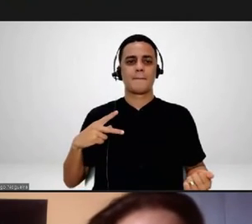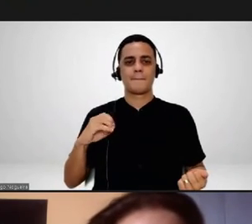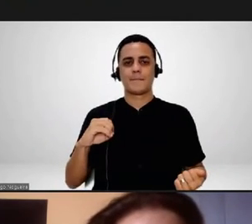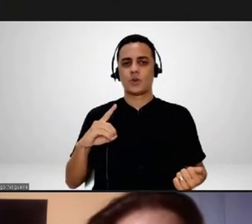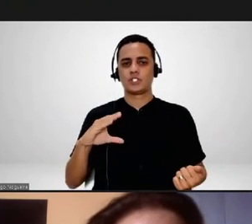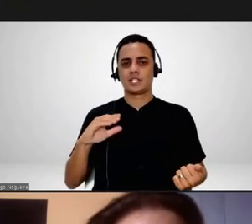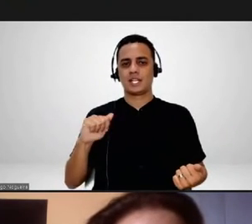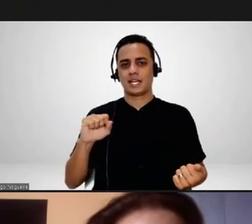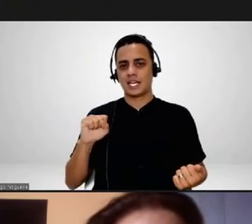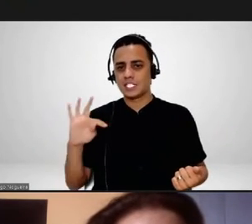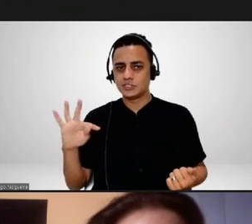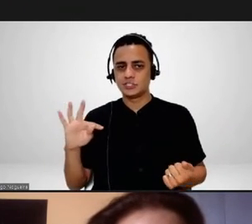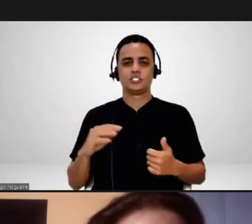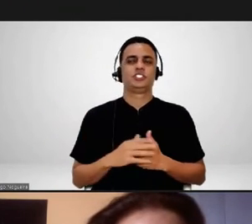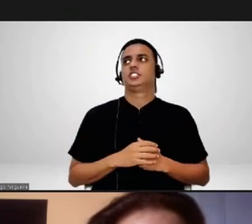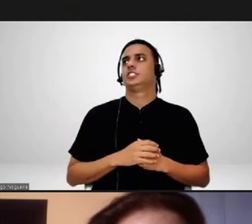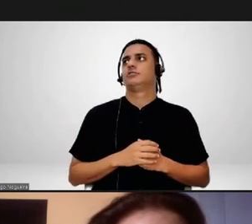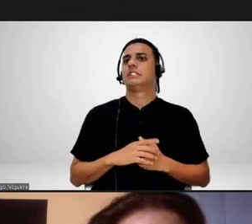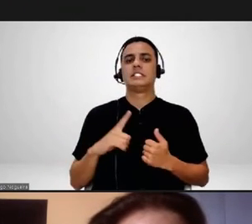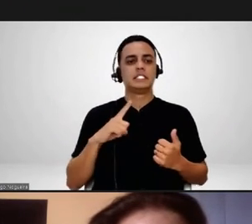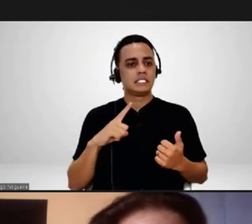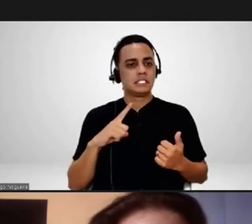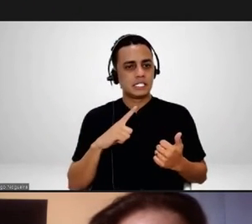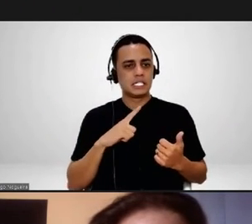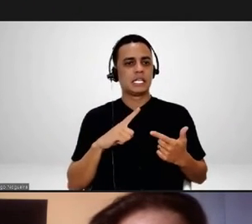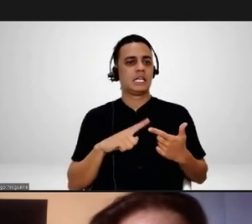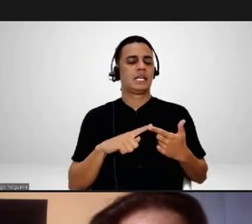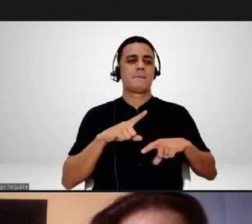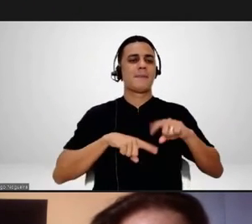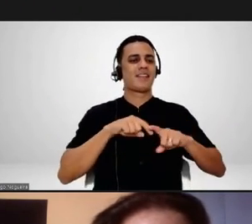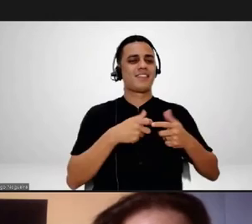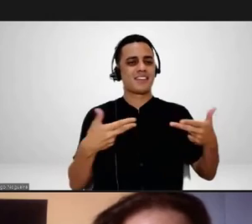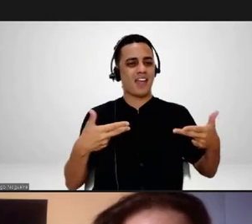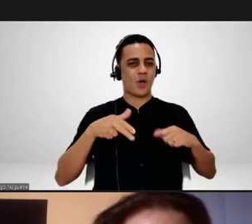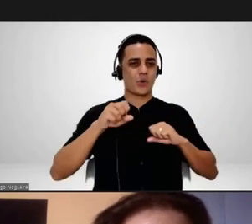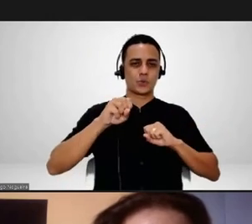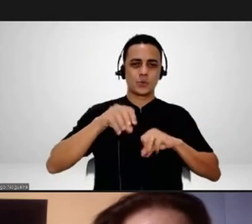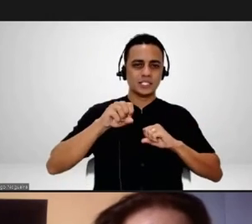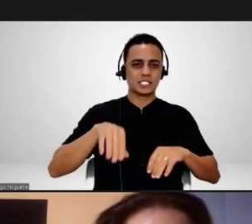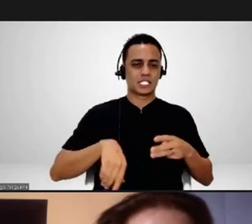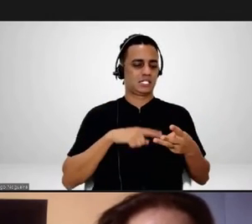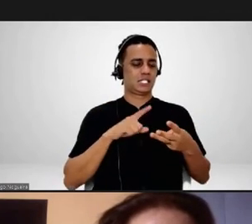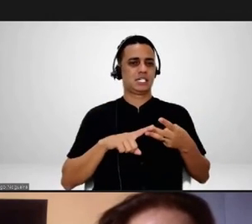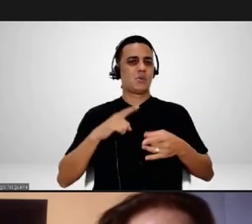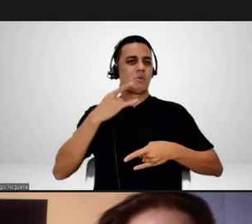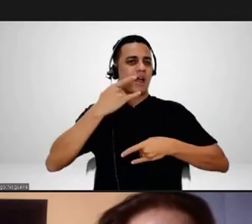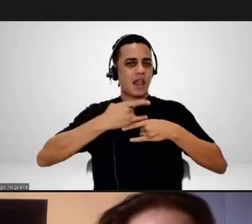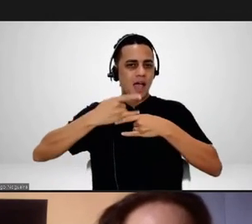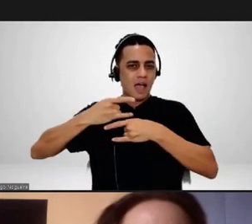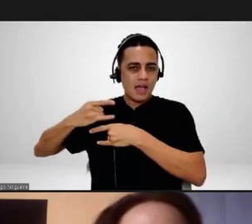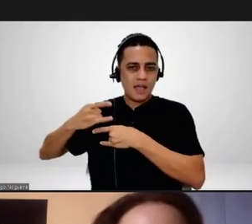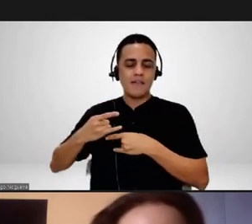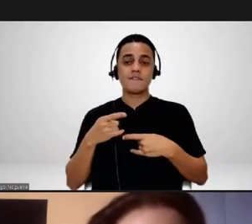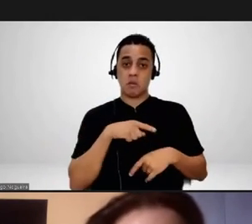podcast, com material educativo, algumas lives, eles